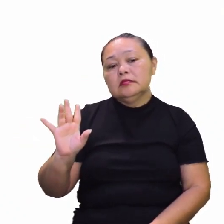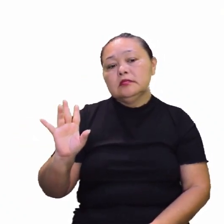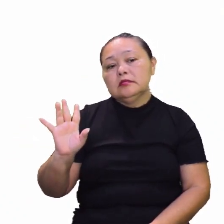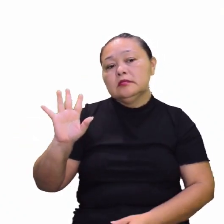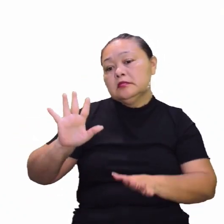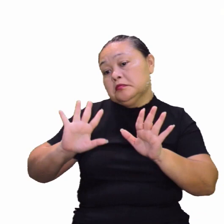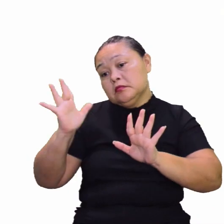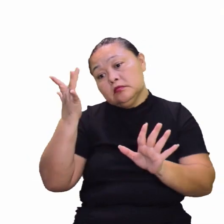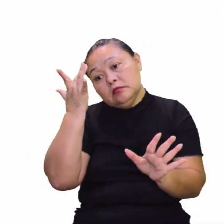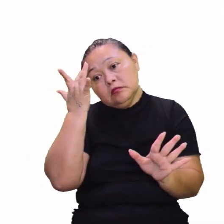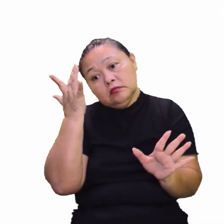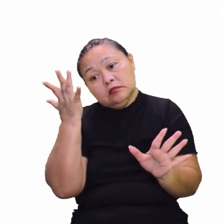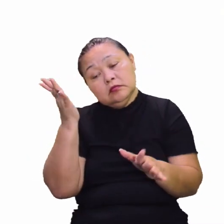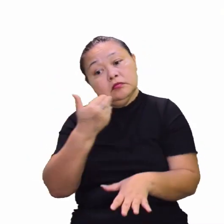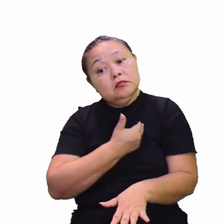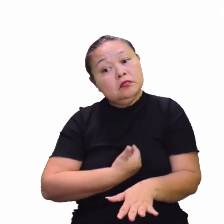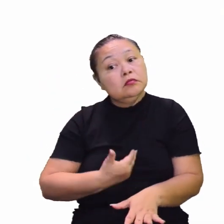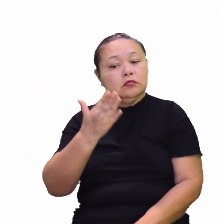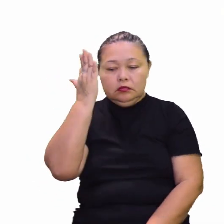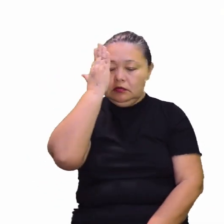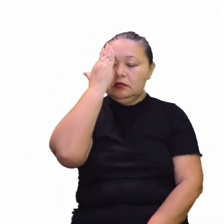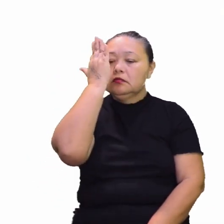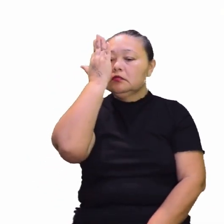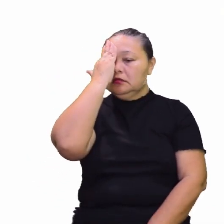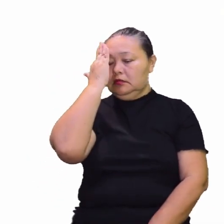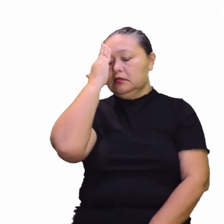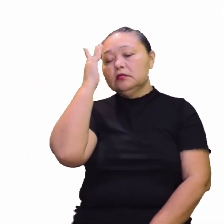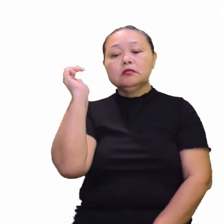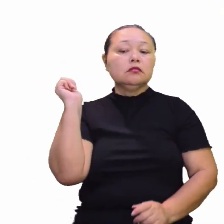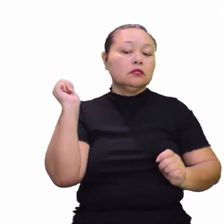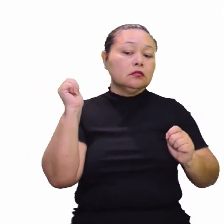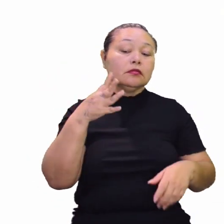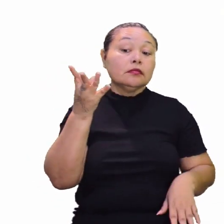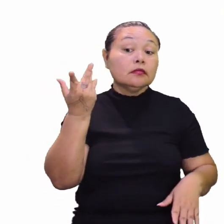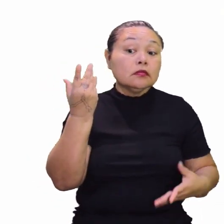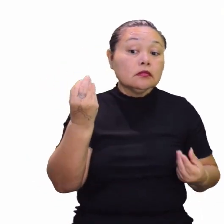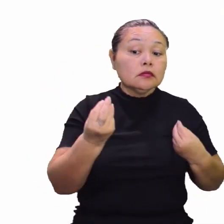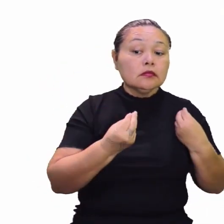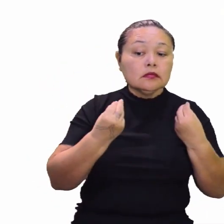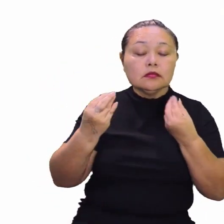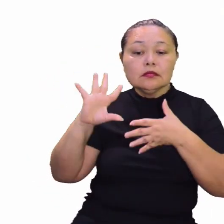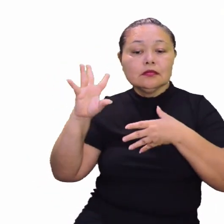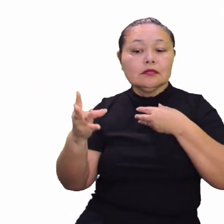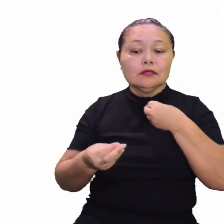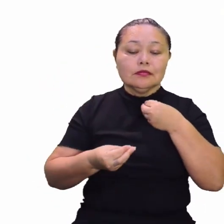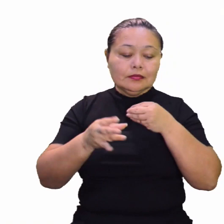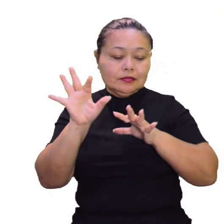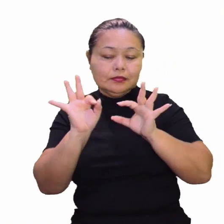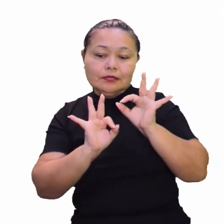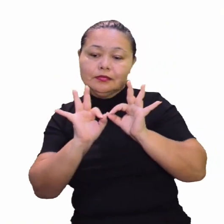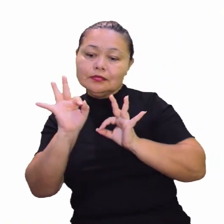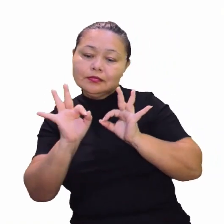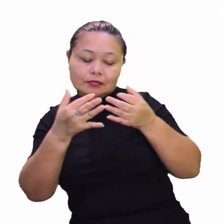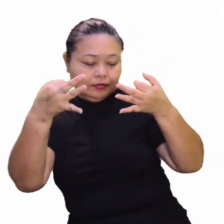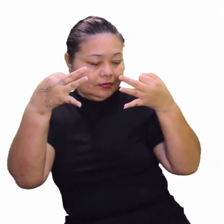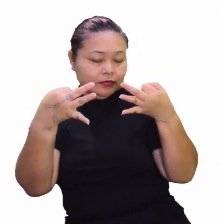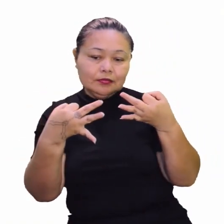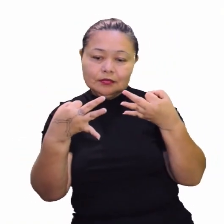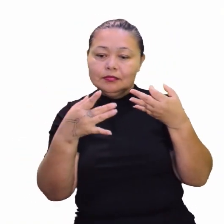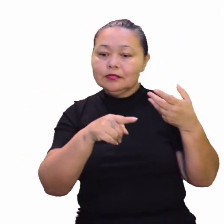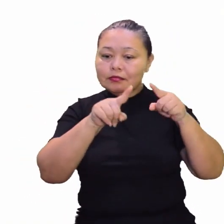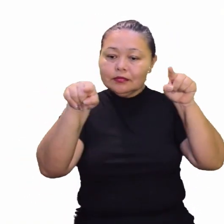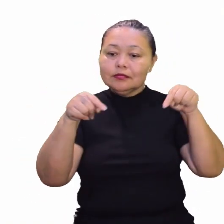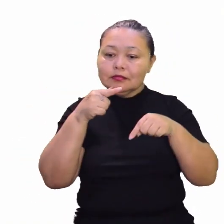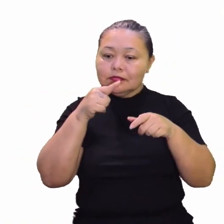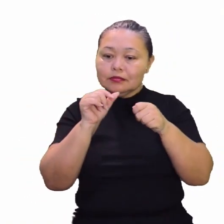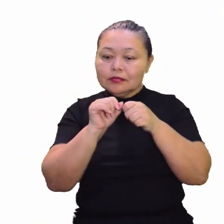por algum motivo, o governo sabe que existe essa possibilidade de implementar de uma forma adequada as